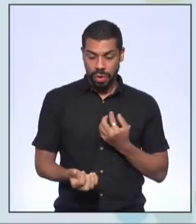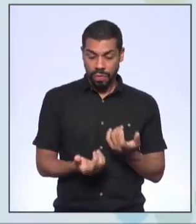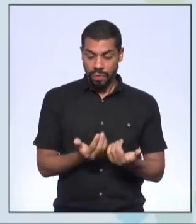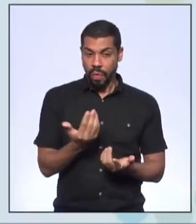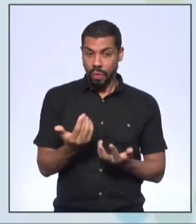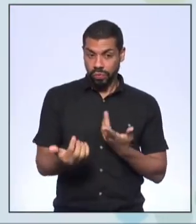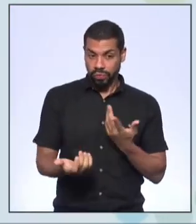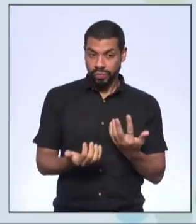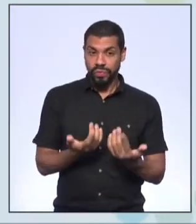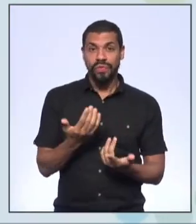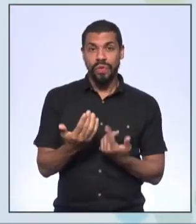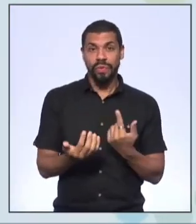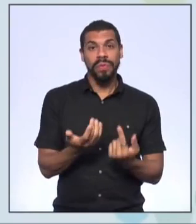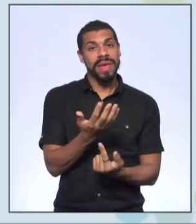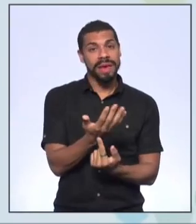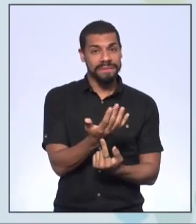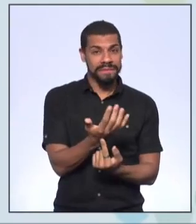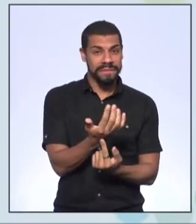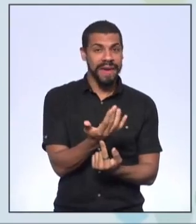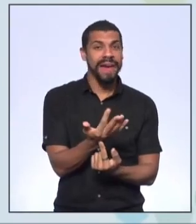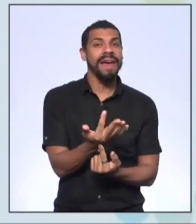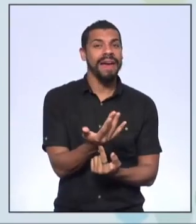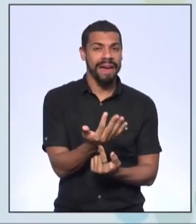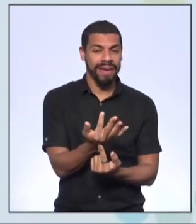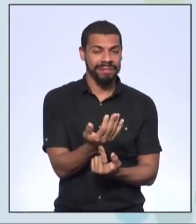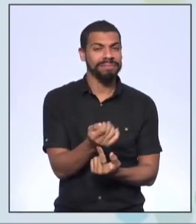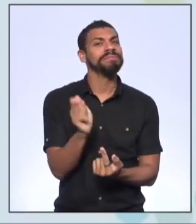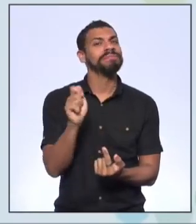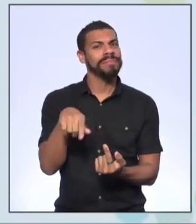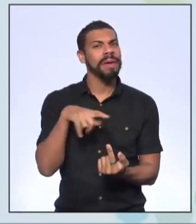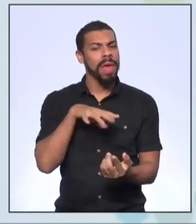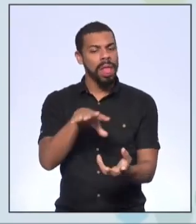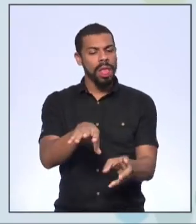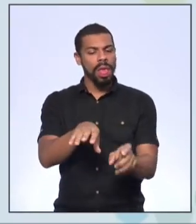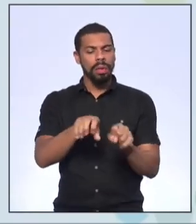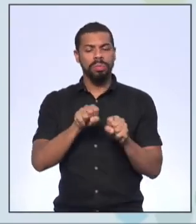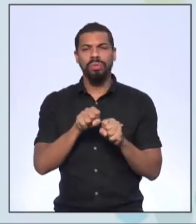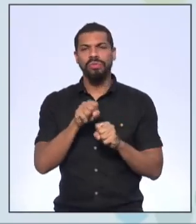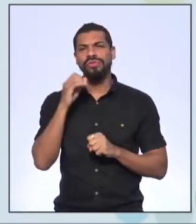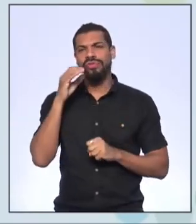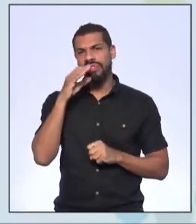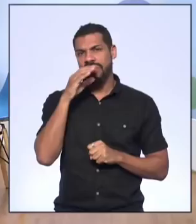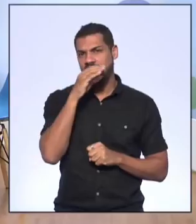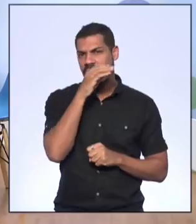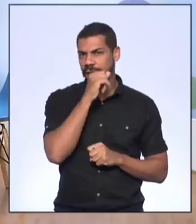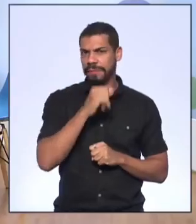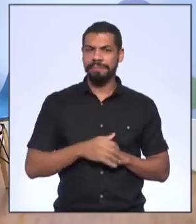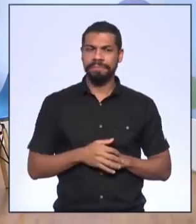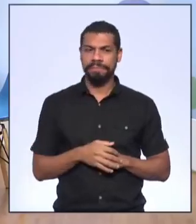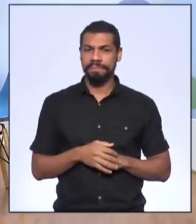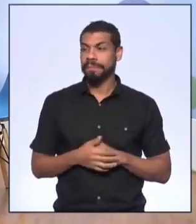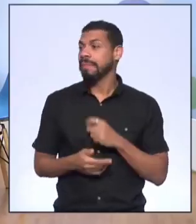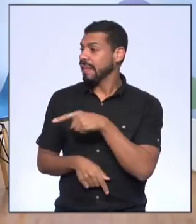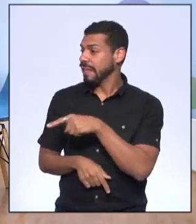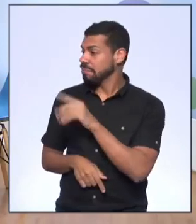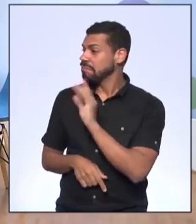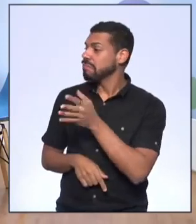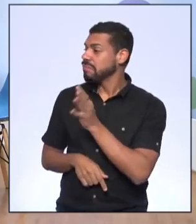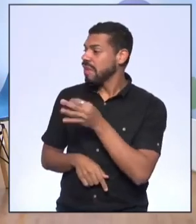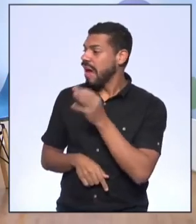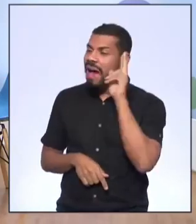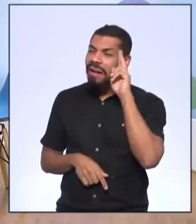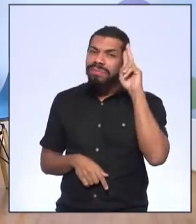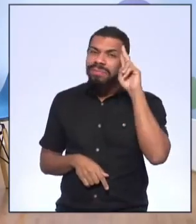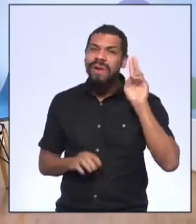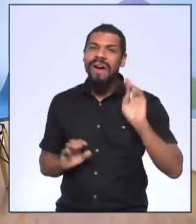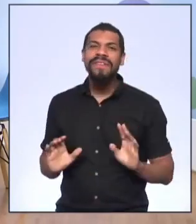E a vela também, certo, Carol? Também emite calor ali por ondas de calor ali, certo? Isso já me lembrou festa junina, já,